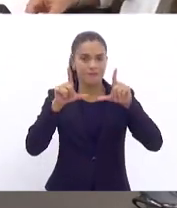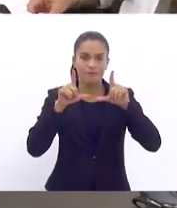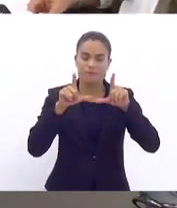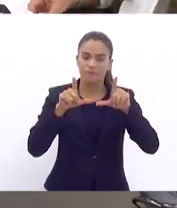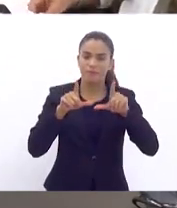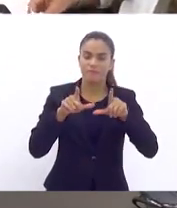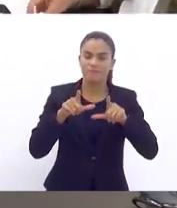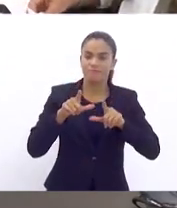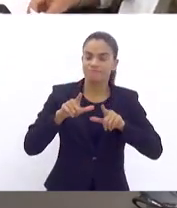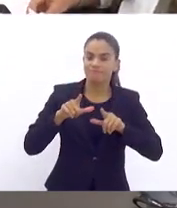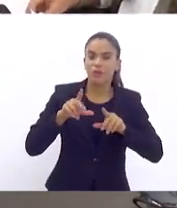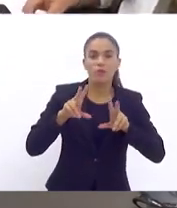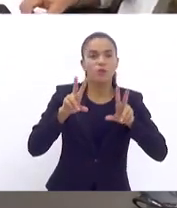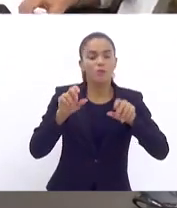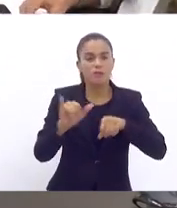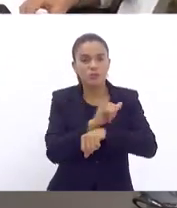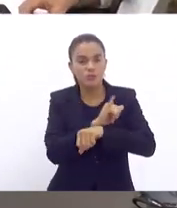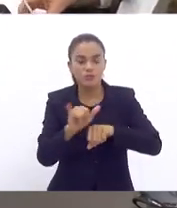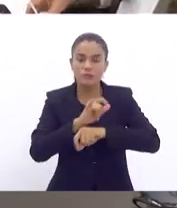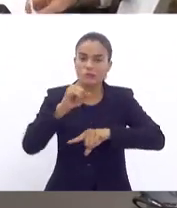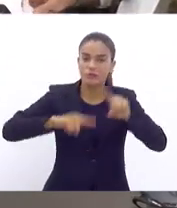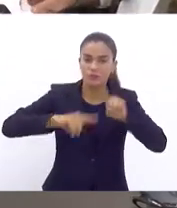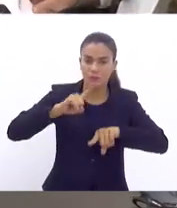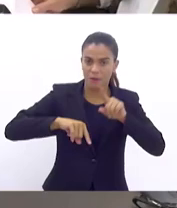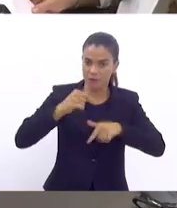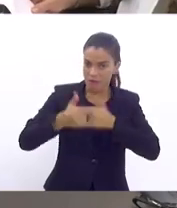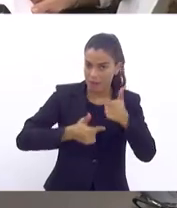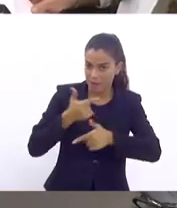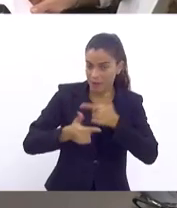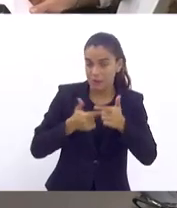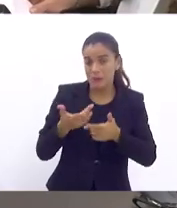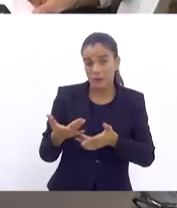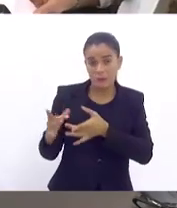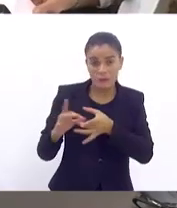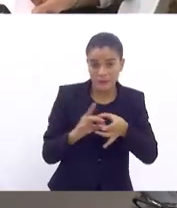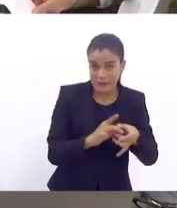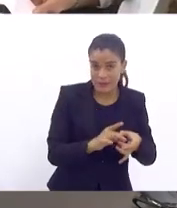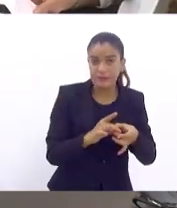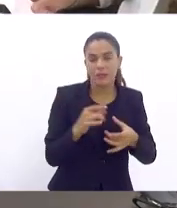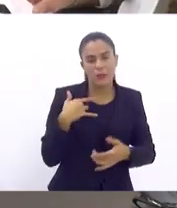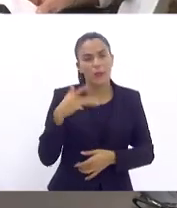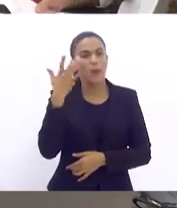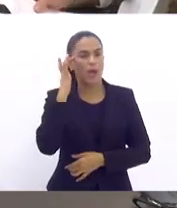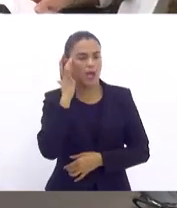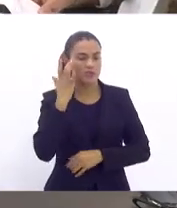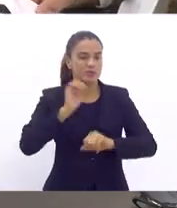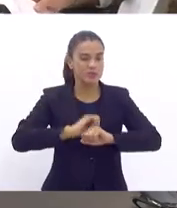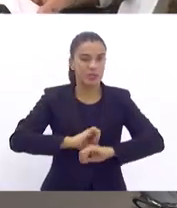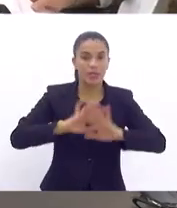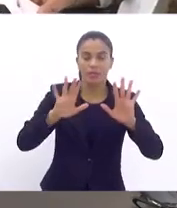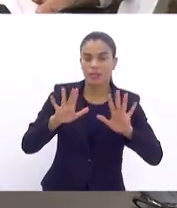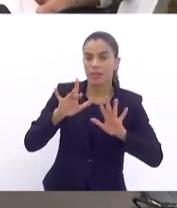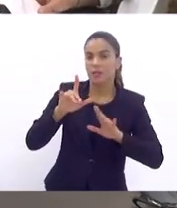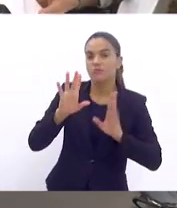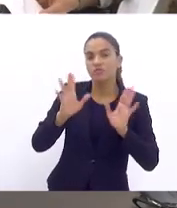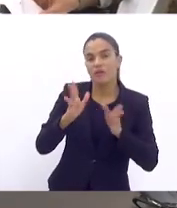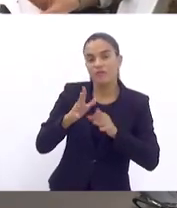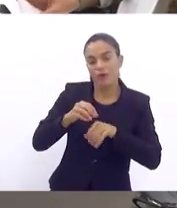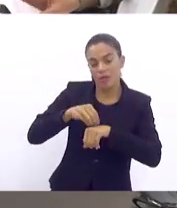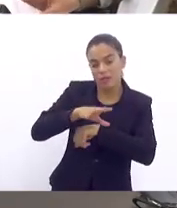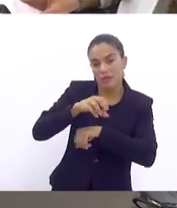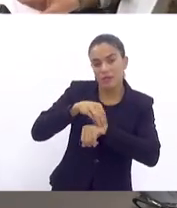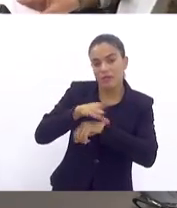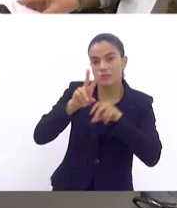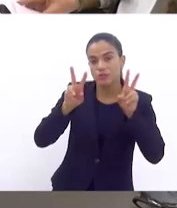como como Bandeira ferramenta como instrumento de trabalho então nesse sentido eu acho que com esse esclarecimento que foi colocado pelo Deputado